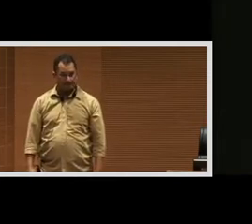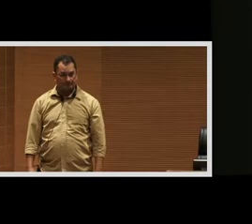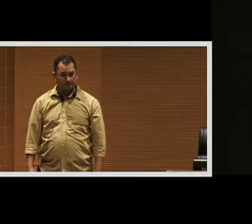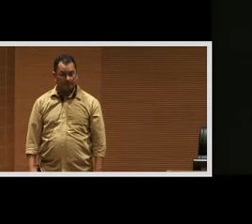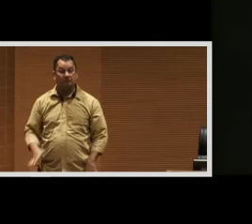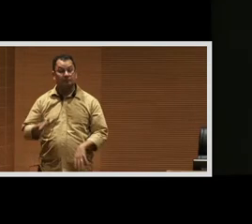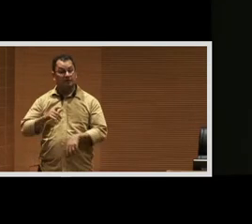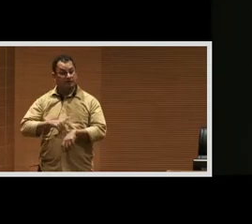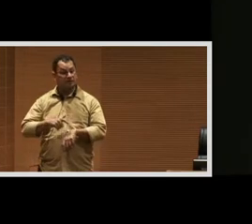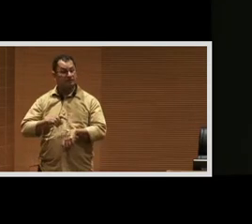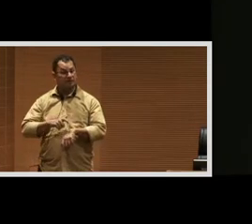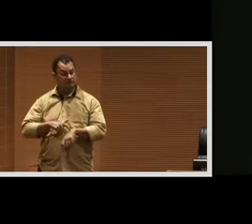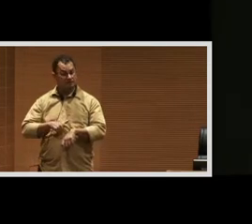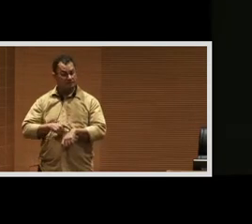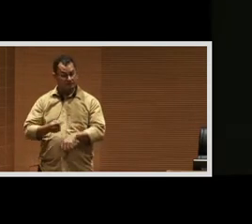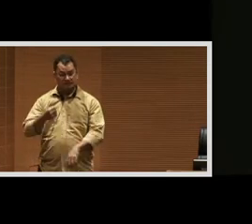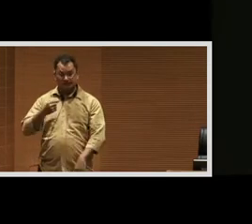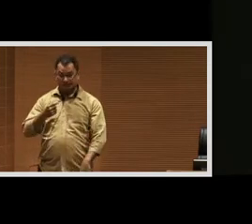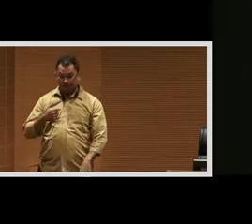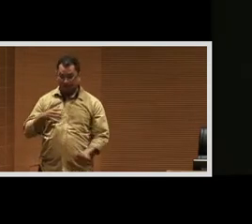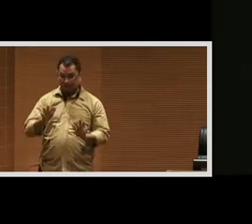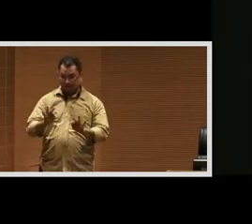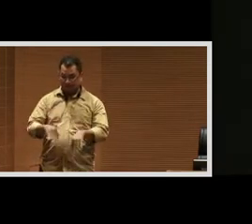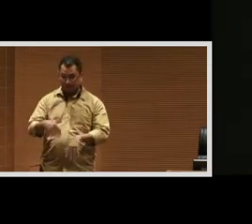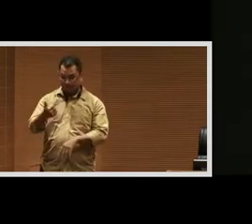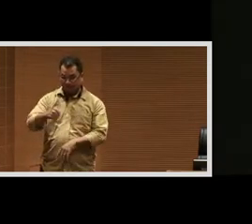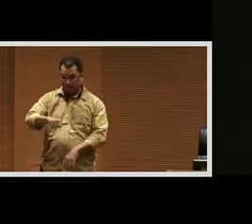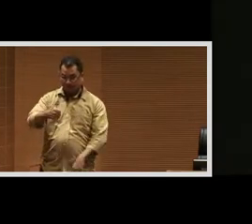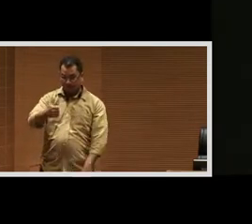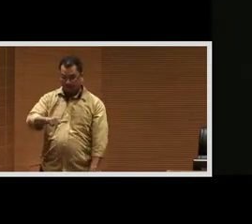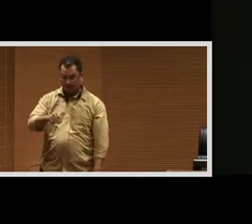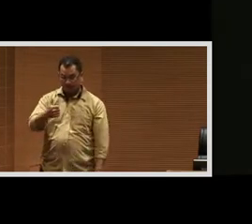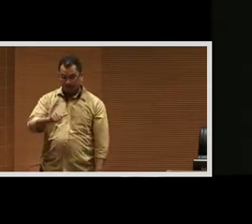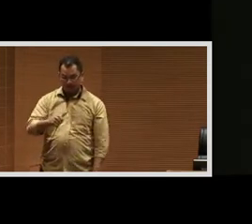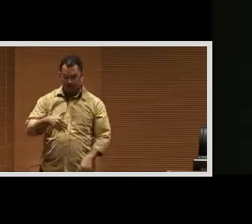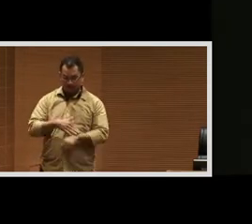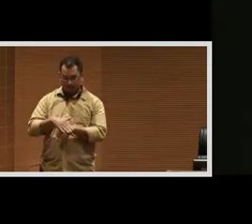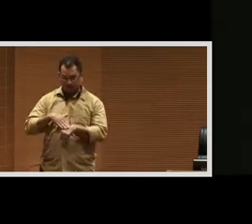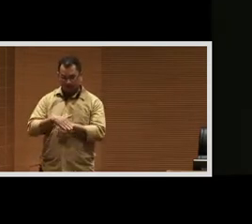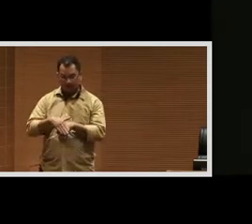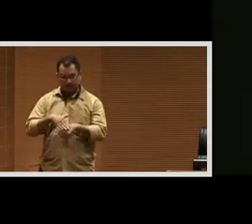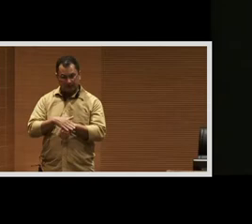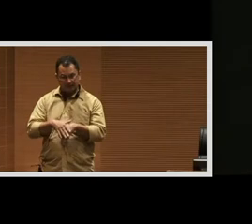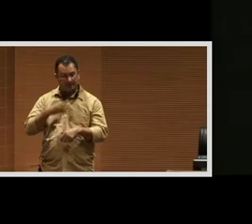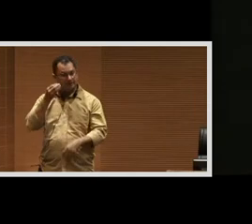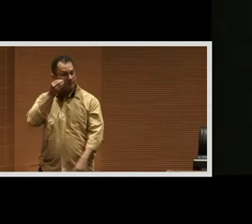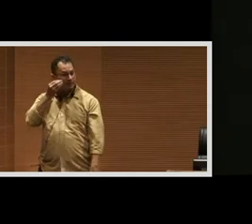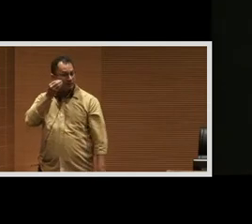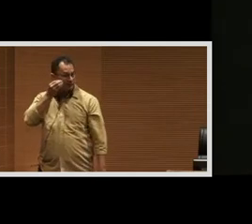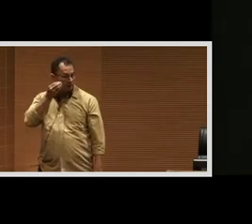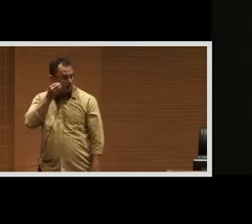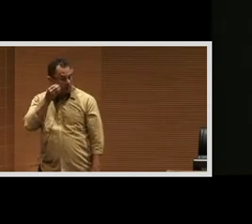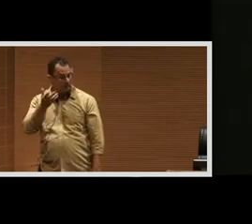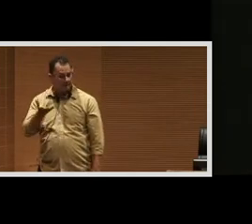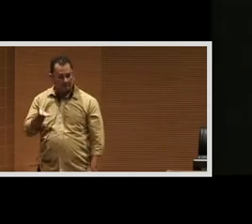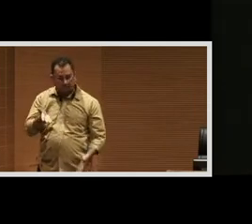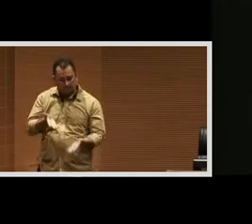Quando eu estava finalizando a avaliação e conversando e tentando